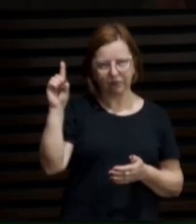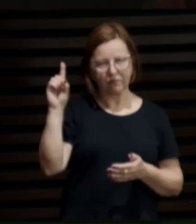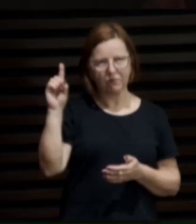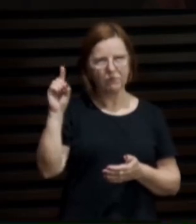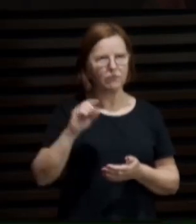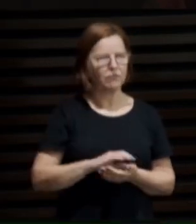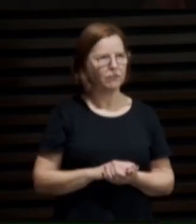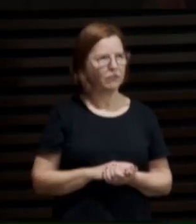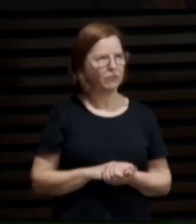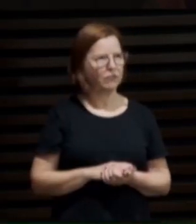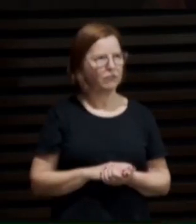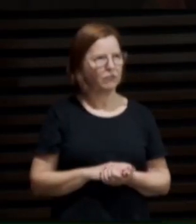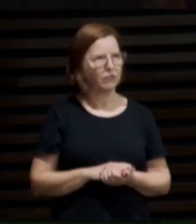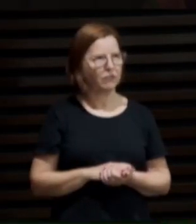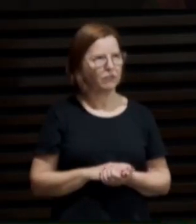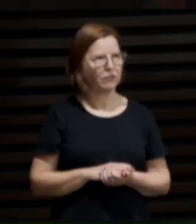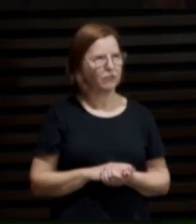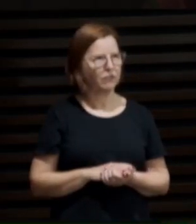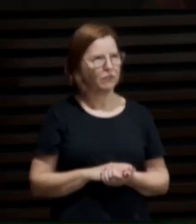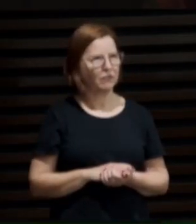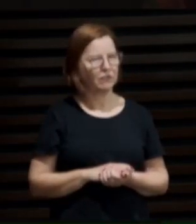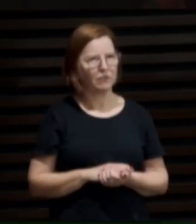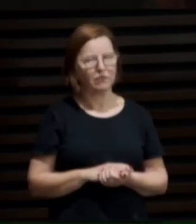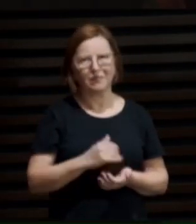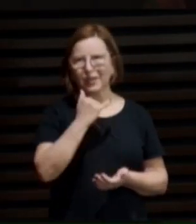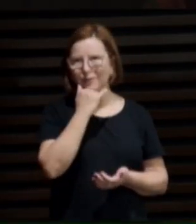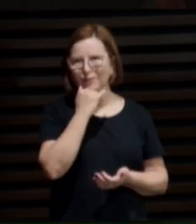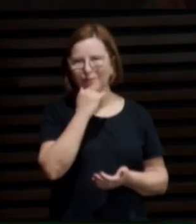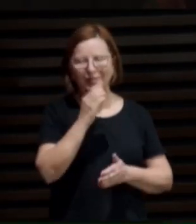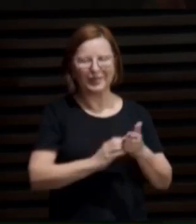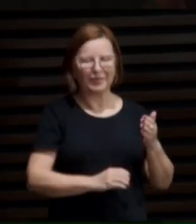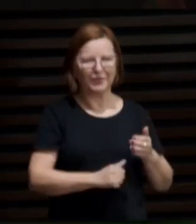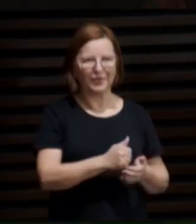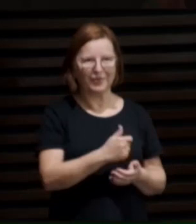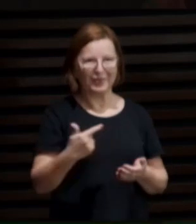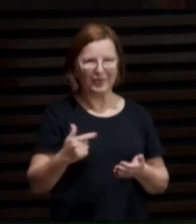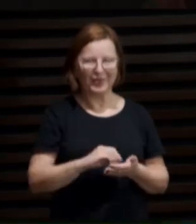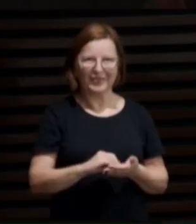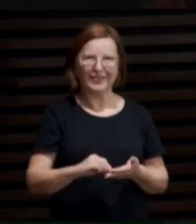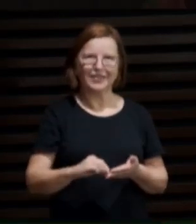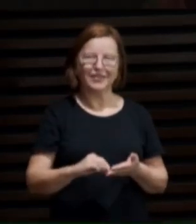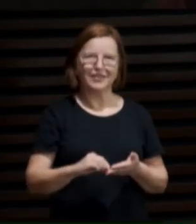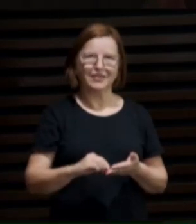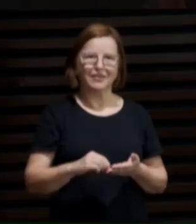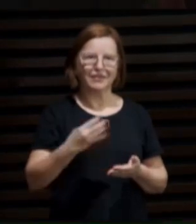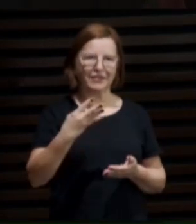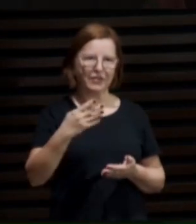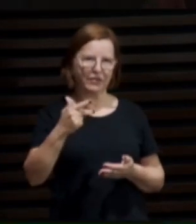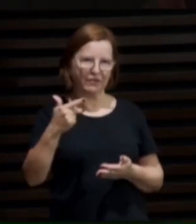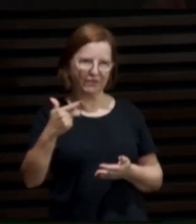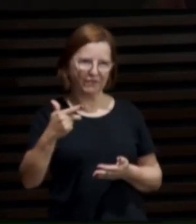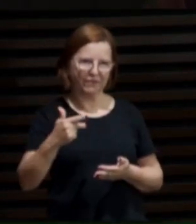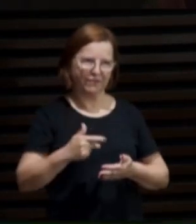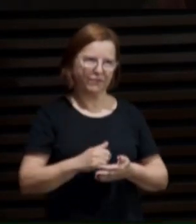12, 27, coloquei certo, perdão, Rúbia, 12, 43, o 27 fala do começo da dedicação